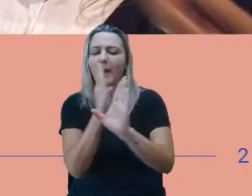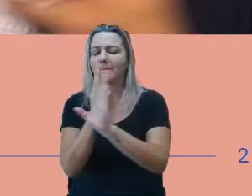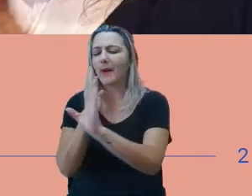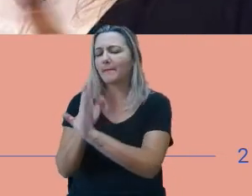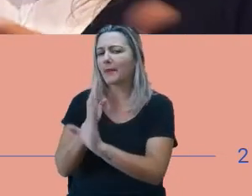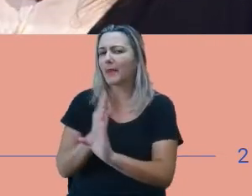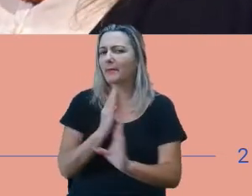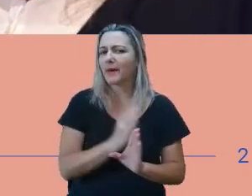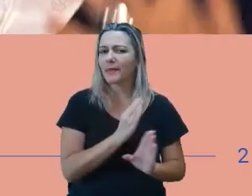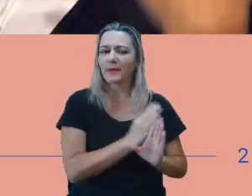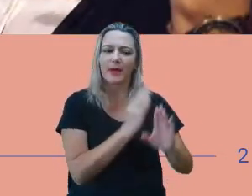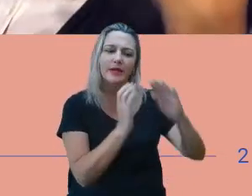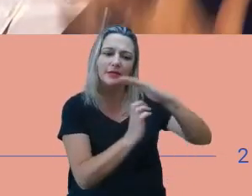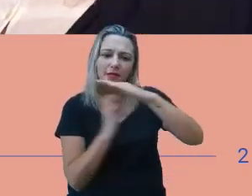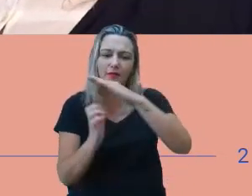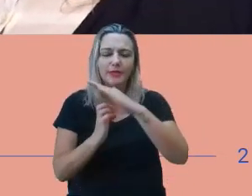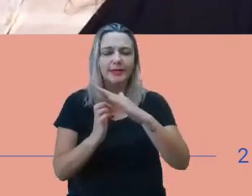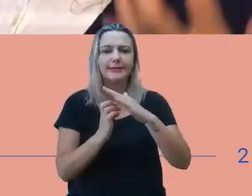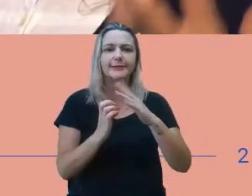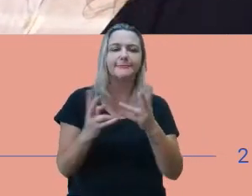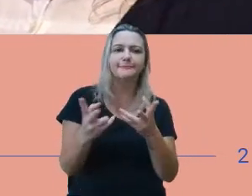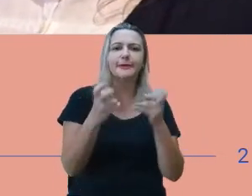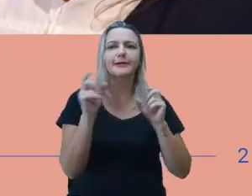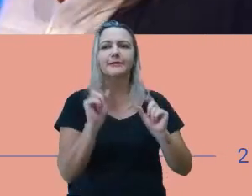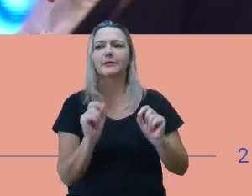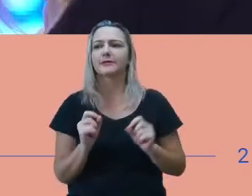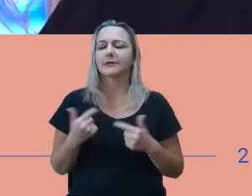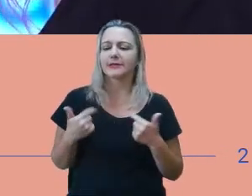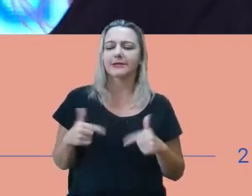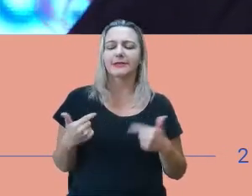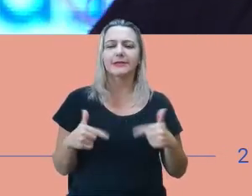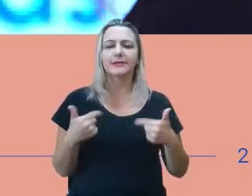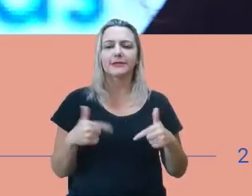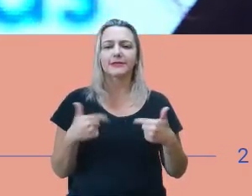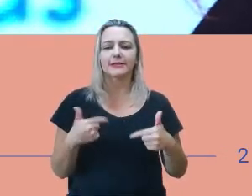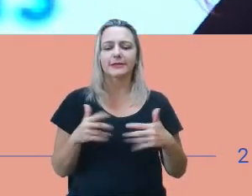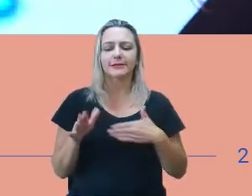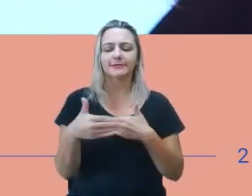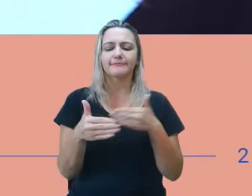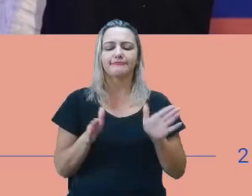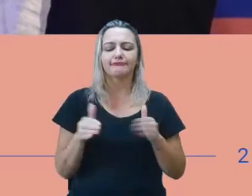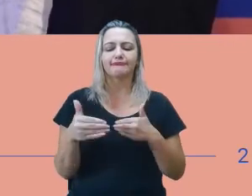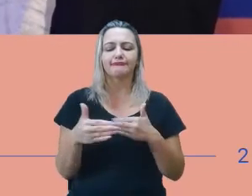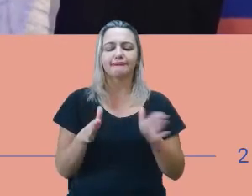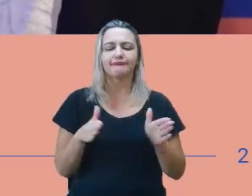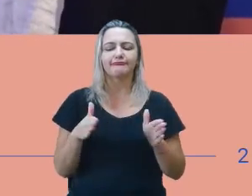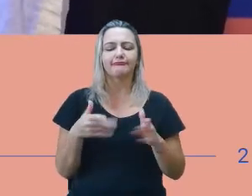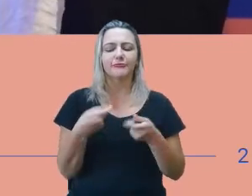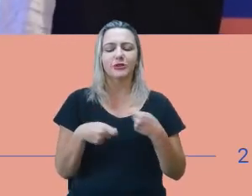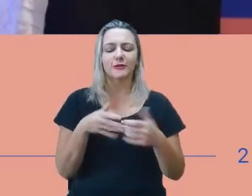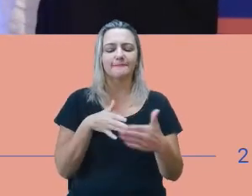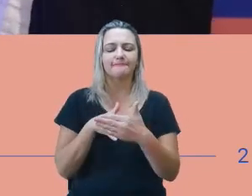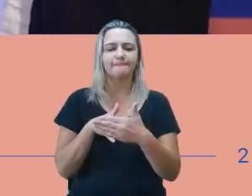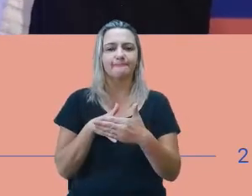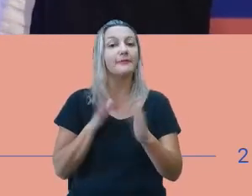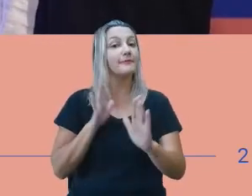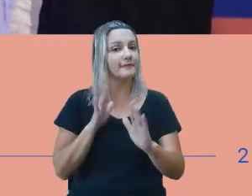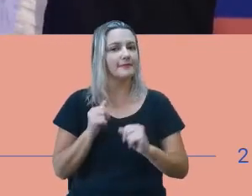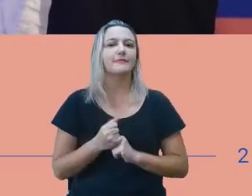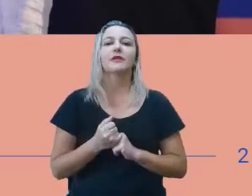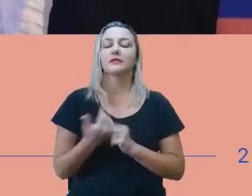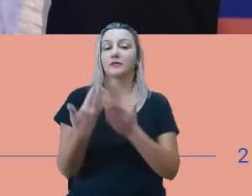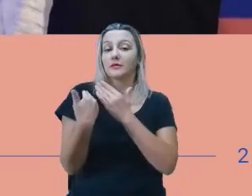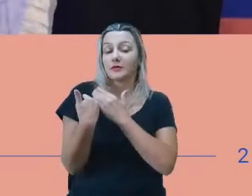próprias empresas Não estão conseguindo ver porque ficam Trabalhando dentro das fronteiras do seu negócio tem um papel do facilitador é muito